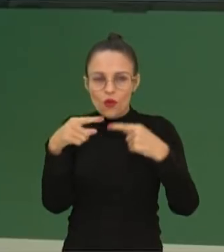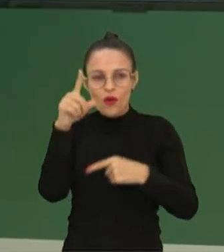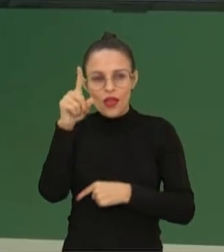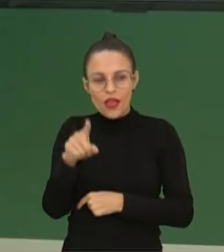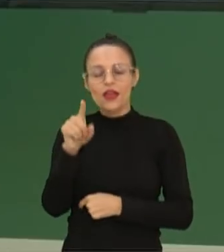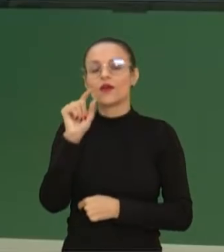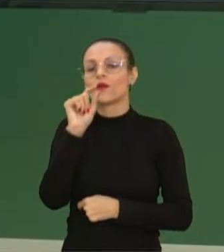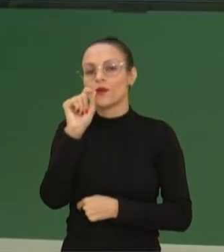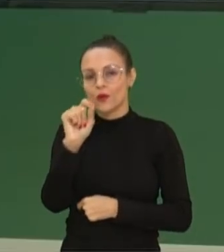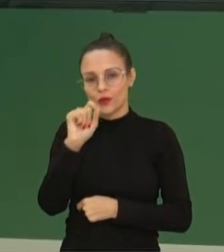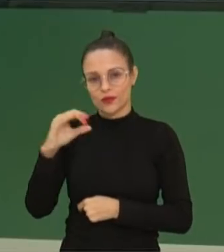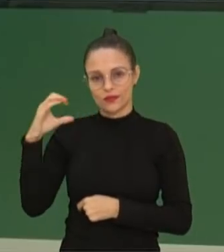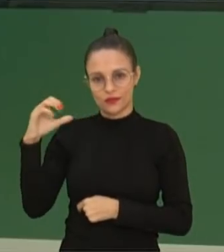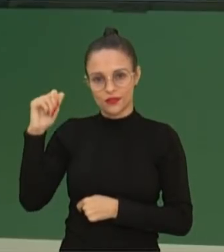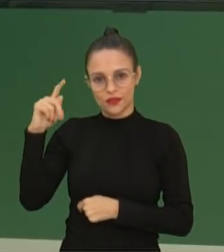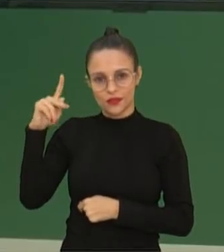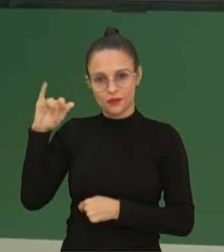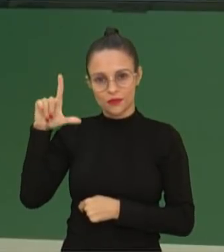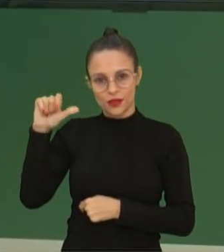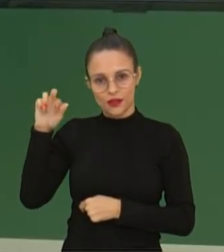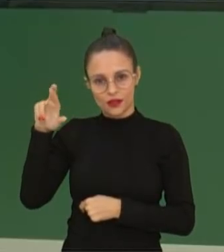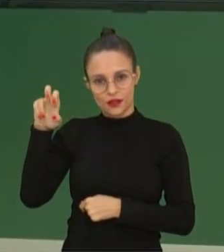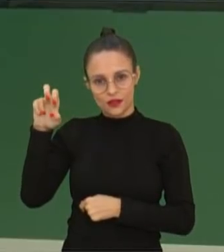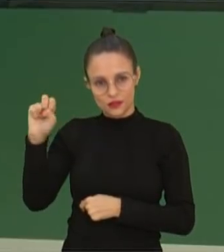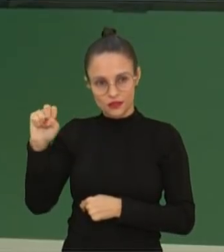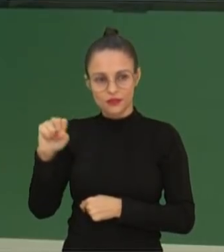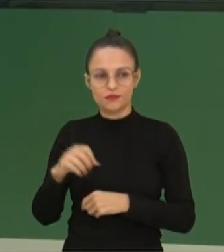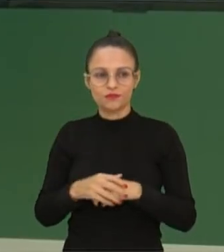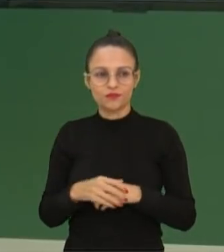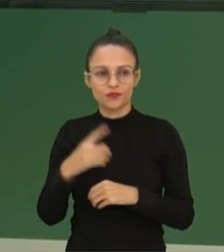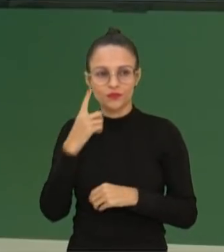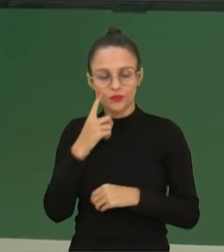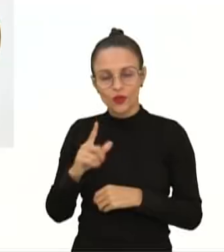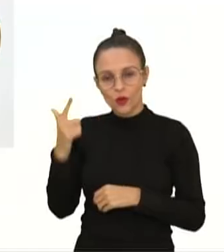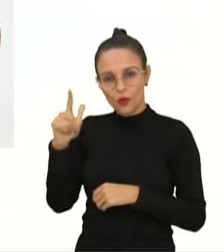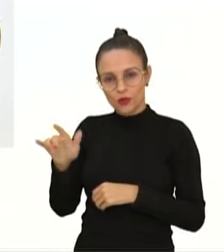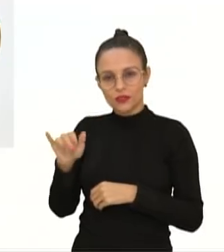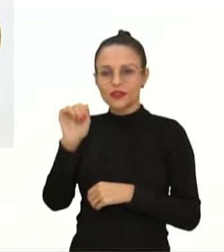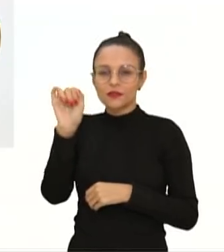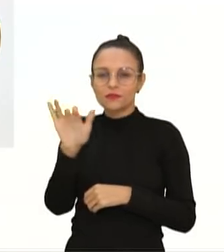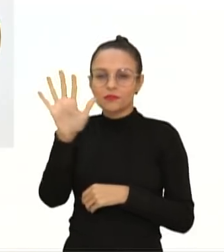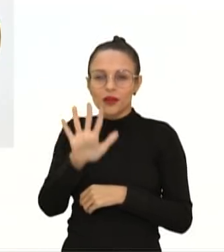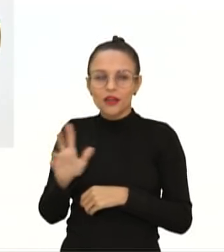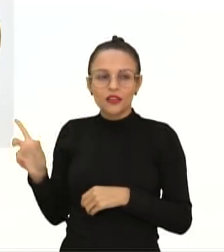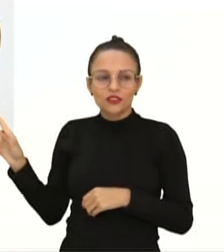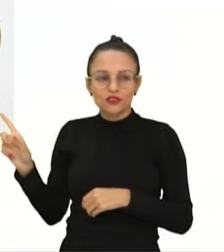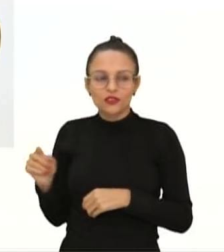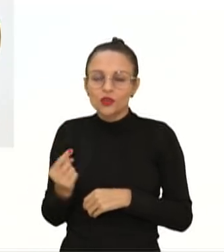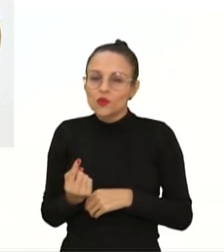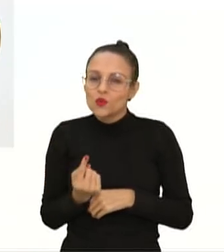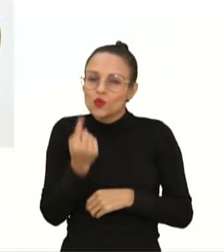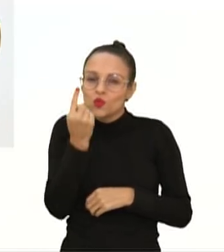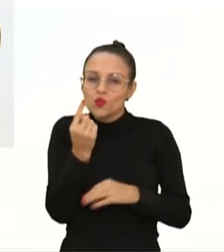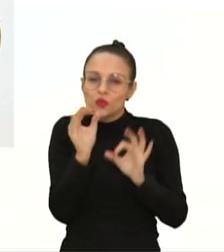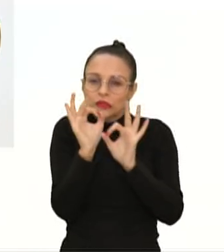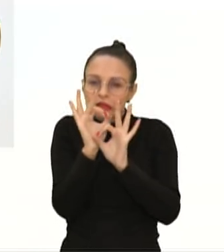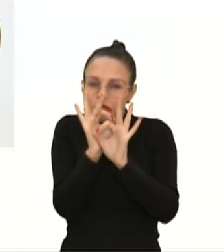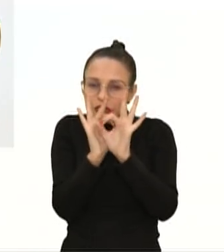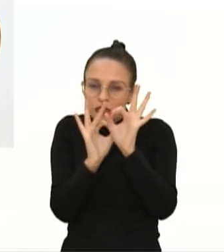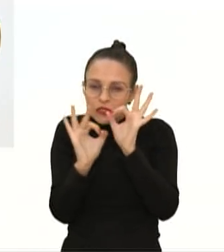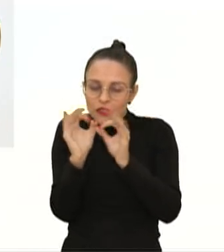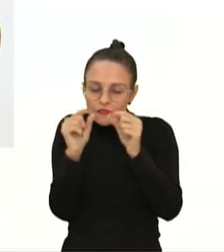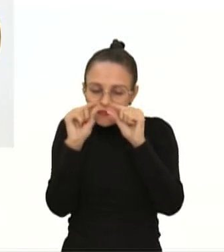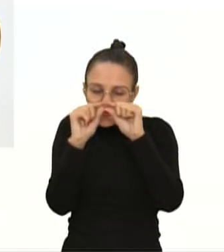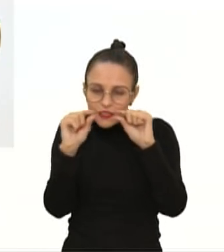os chamados capilares, tá? Aqui temos mais uma imagem, então uma camada única de células, bem